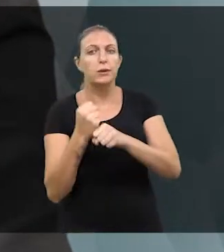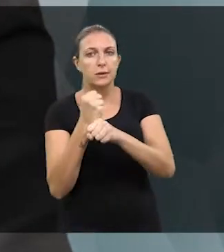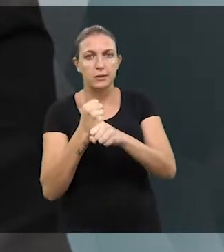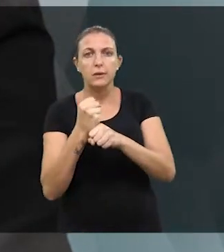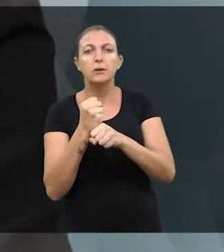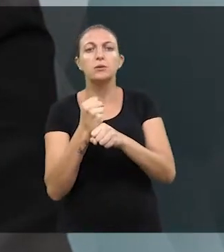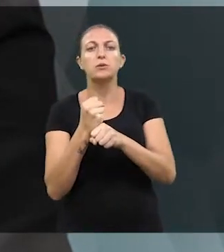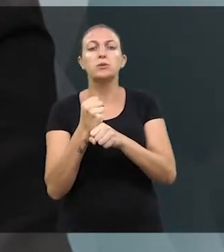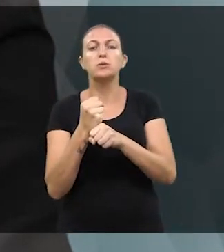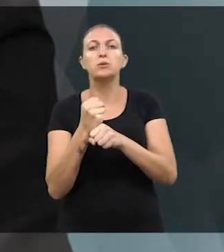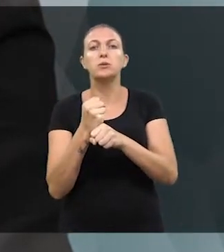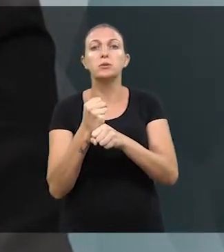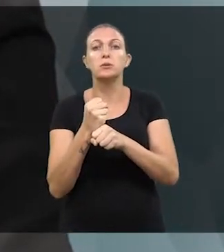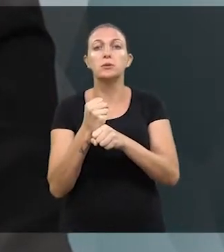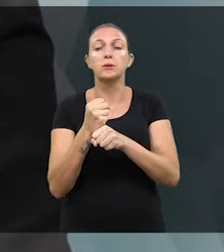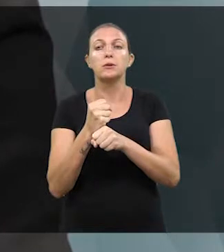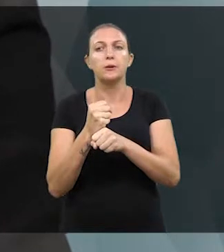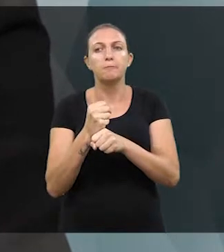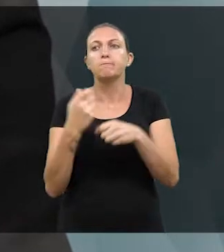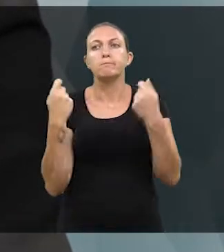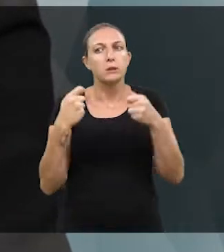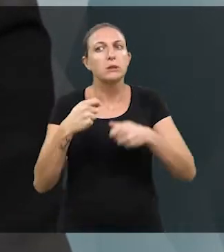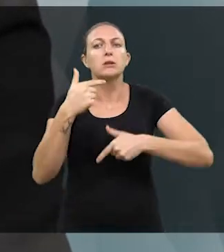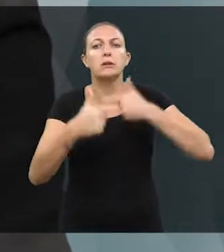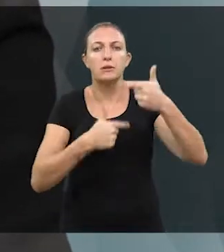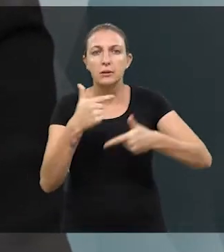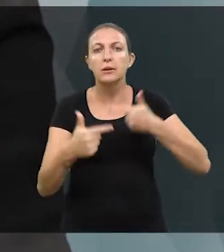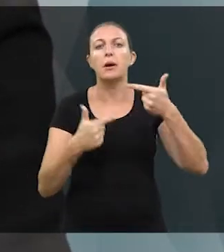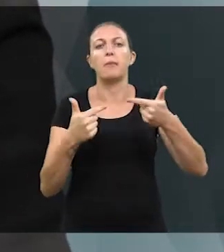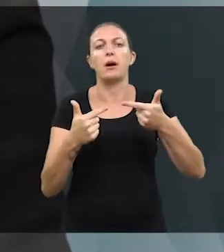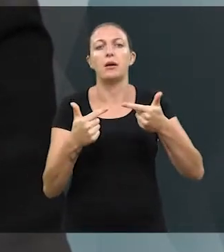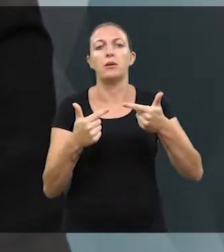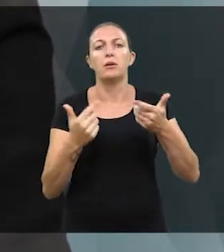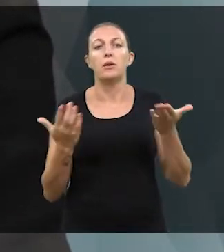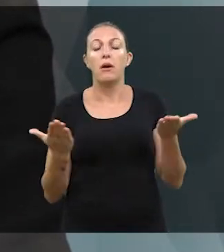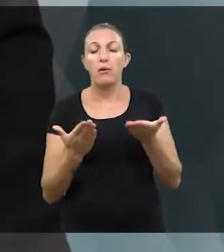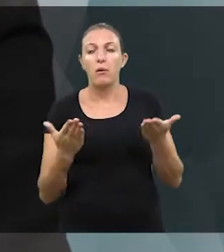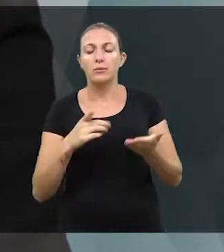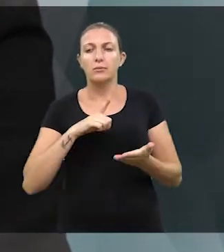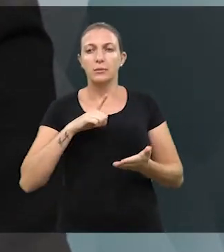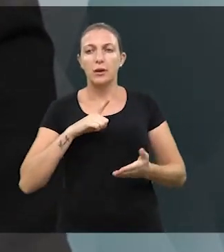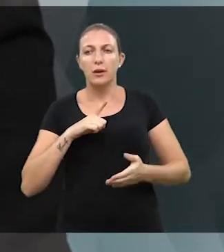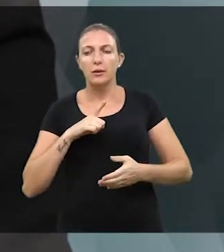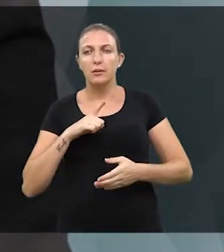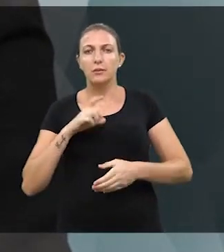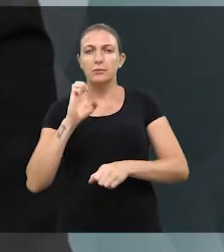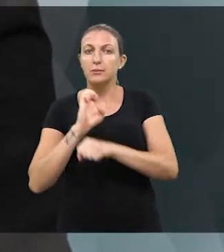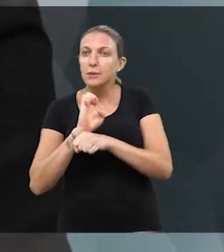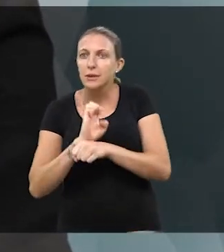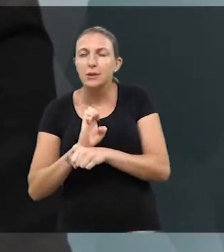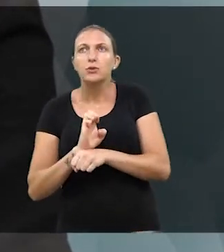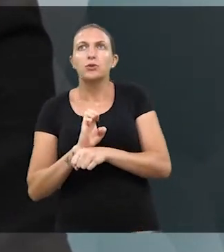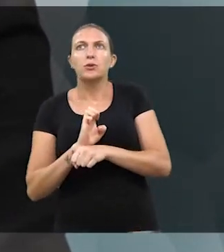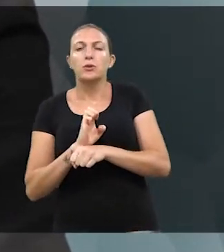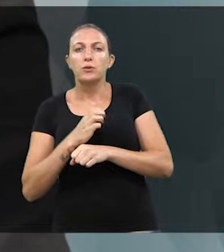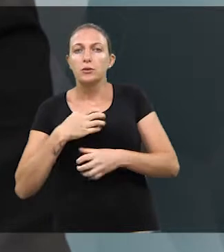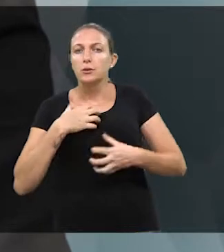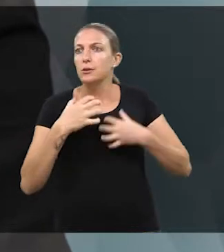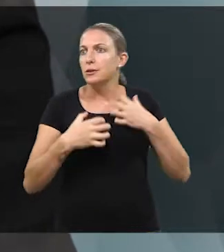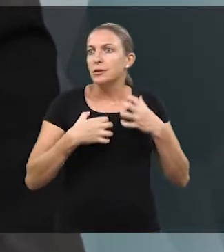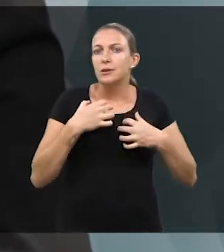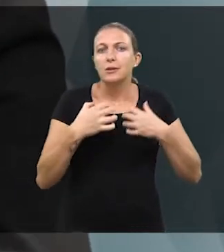gente está grande renovação da câmara de vereadores então a gente tem uma expectativa então muita gente votou nem abri que eu